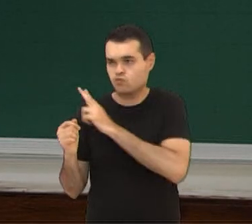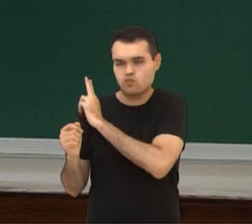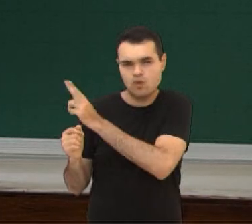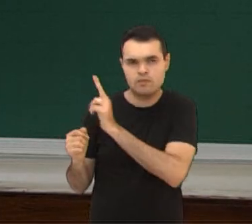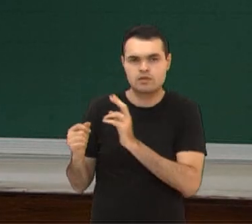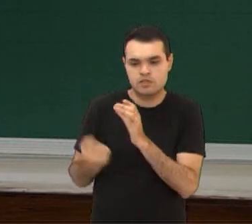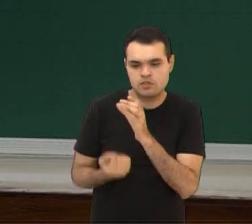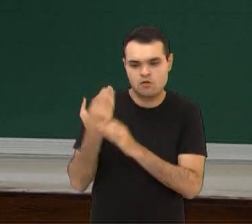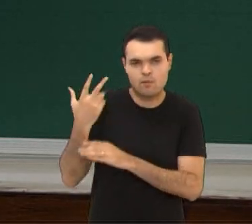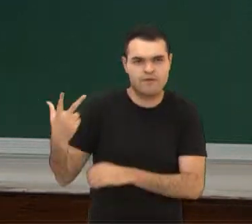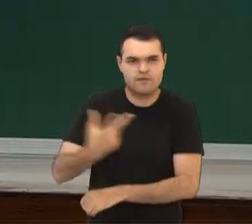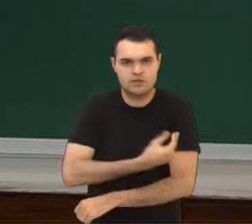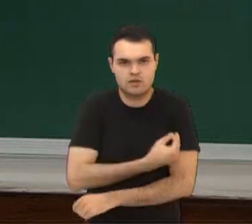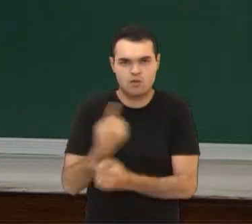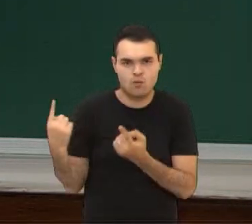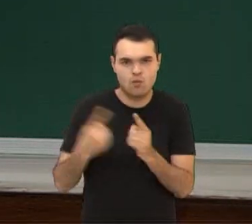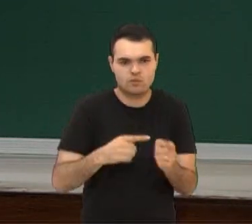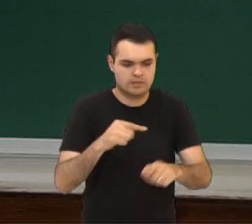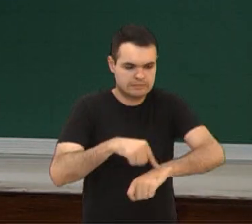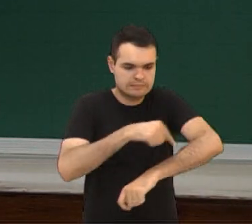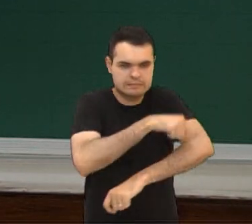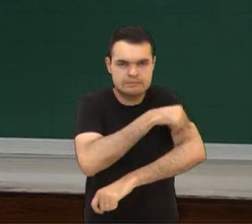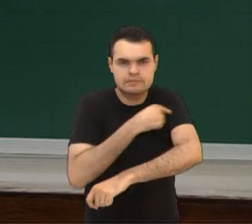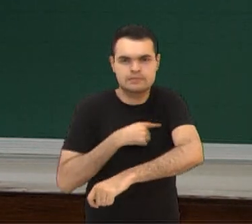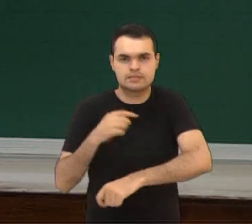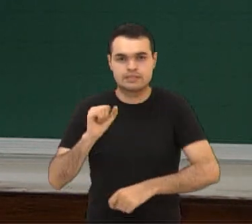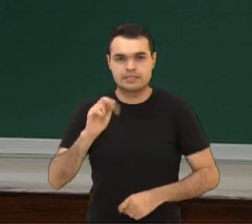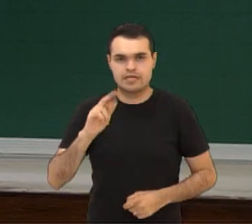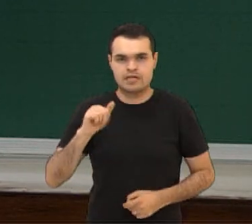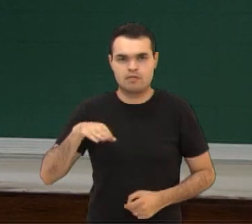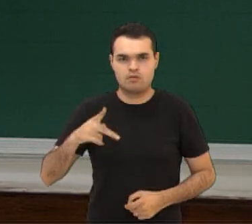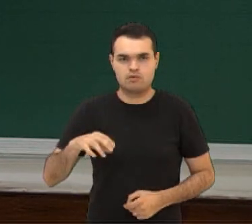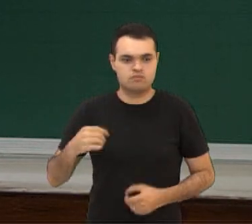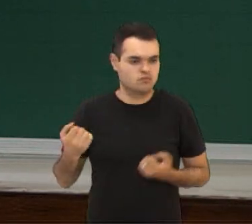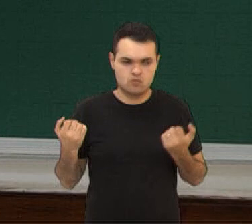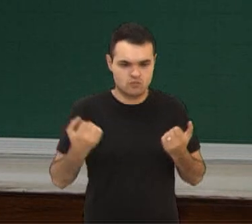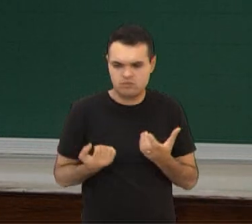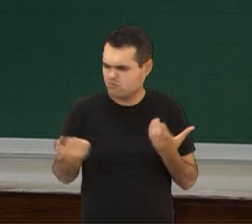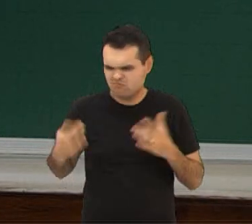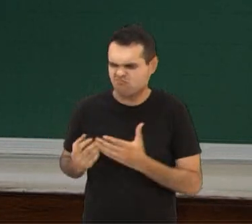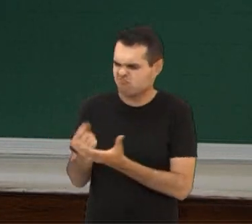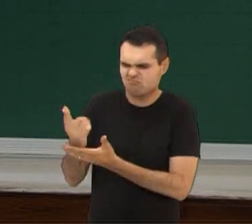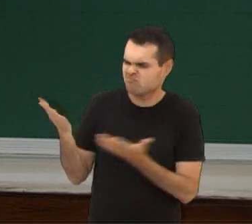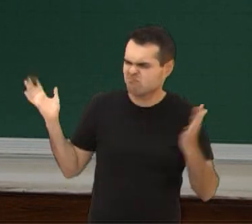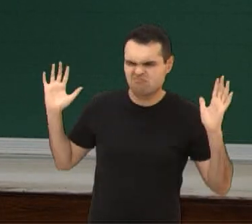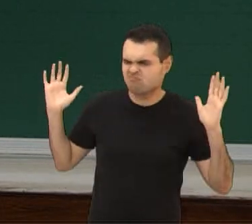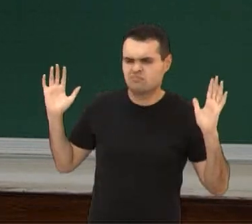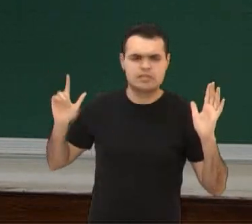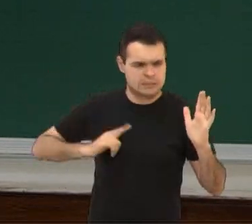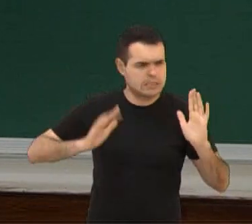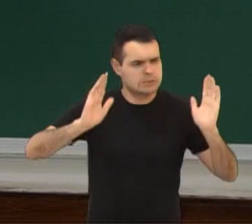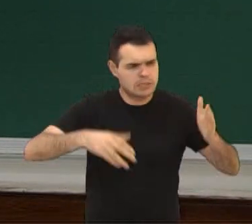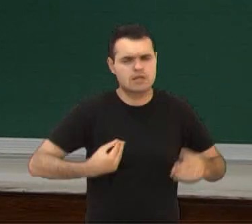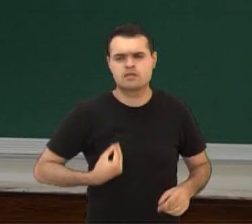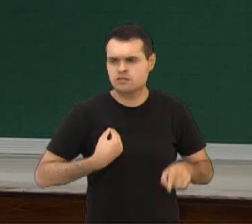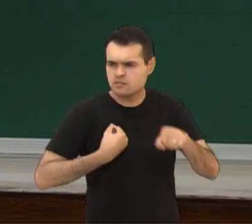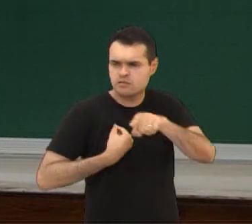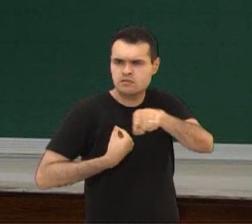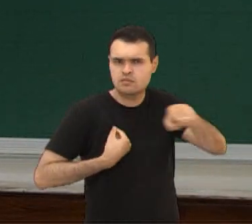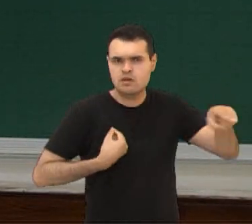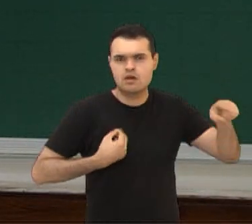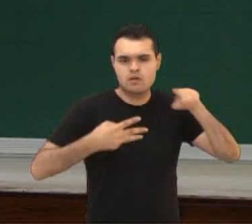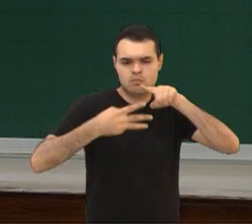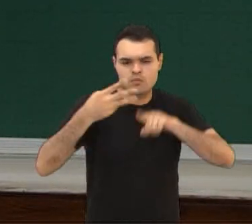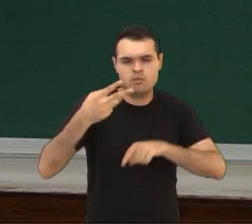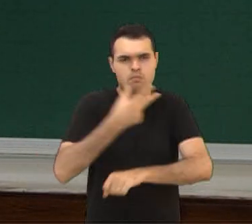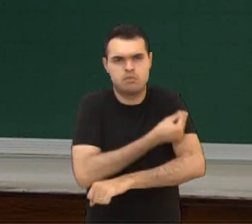criou uma vacina contra o sarampo. Só que ninguém quis comprar a vacina dele, porque já existia uma vacina muito boa, por sinal, que é a tríplice viral,